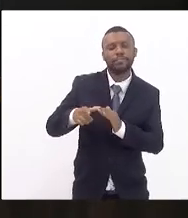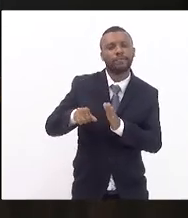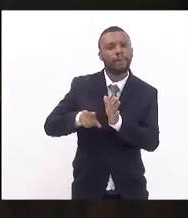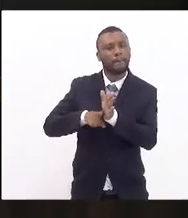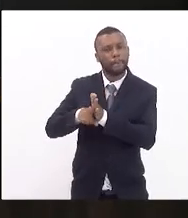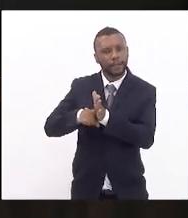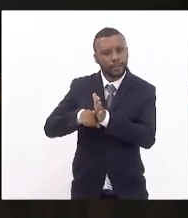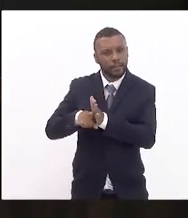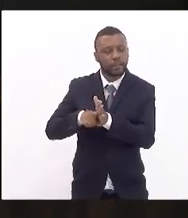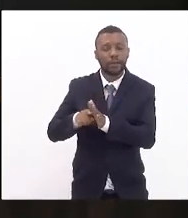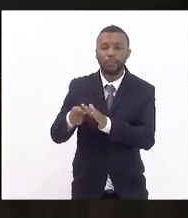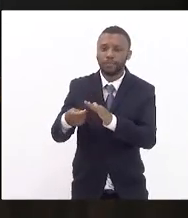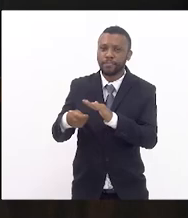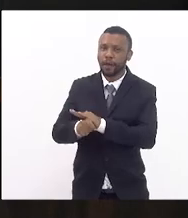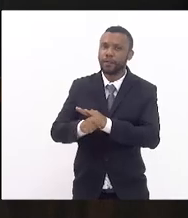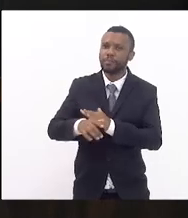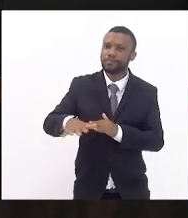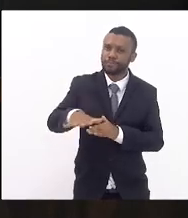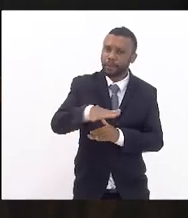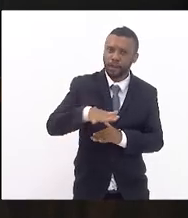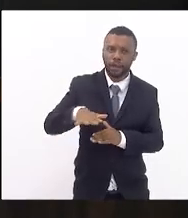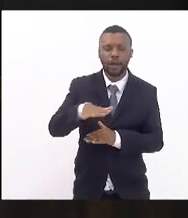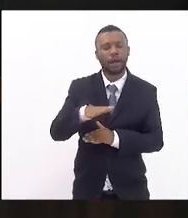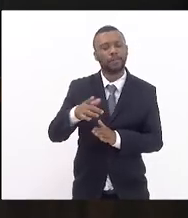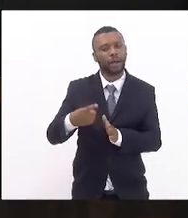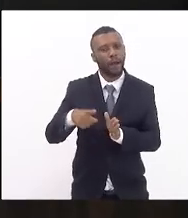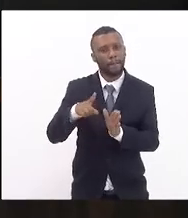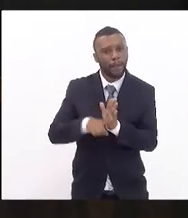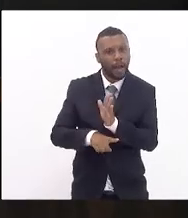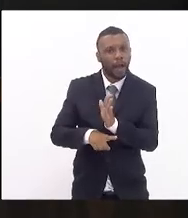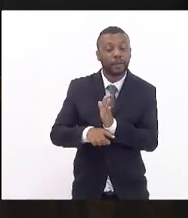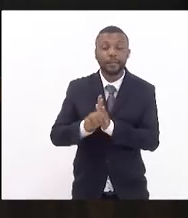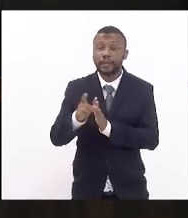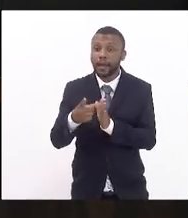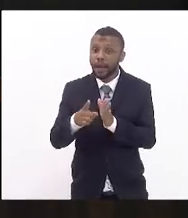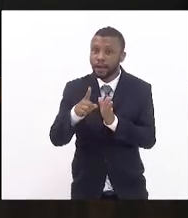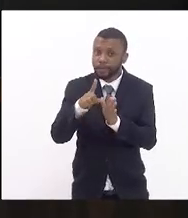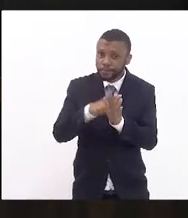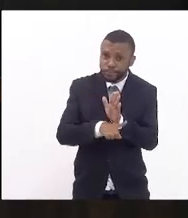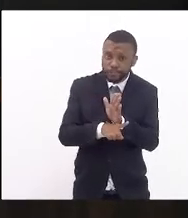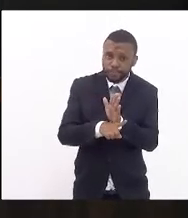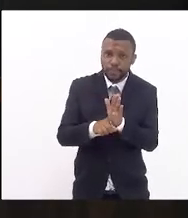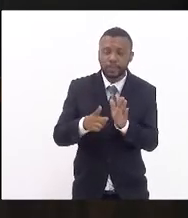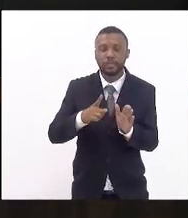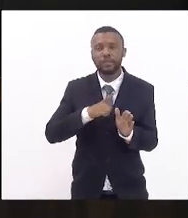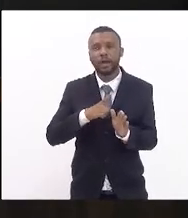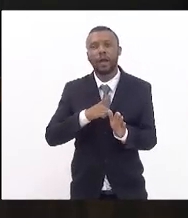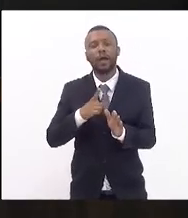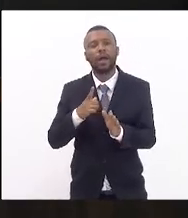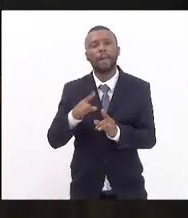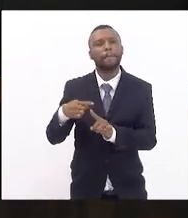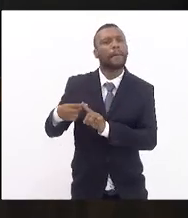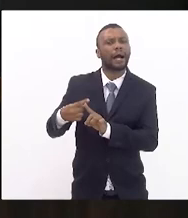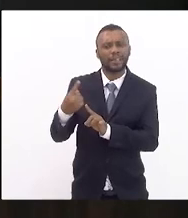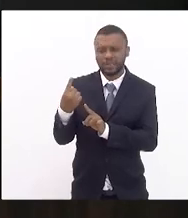Todo investimento nos campos, eles abatem. Mas se abatem o investimento, depois tem amortização e depois tem um